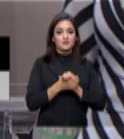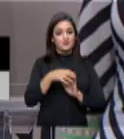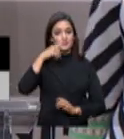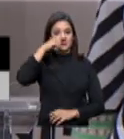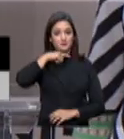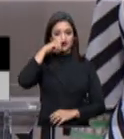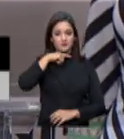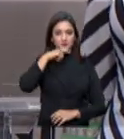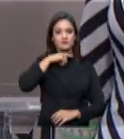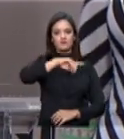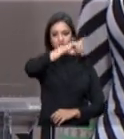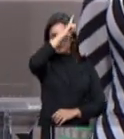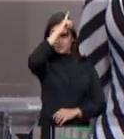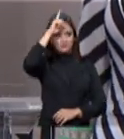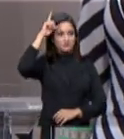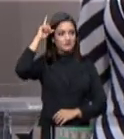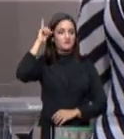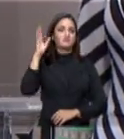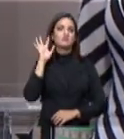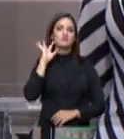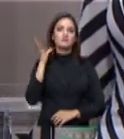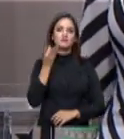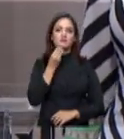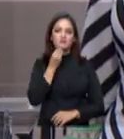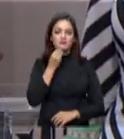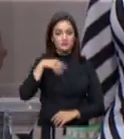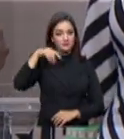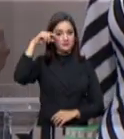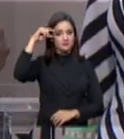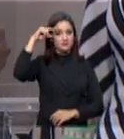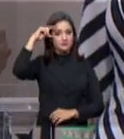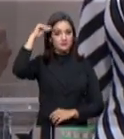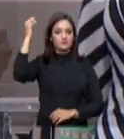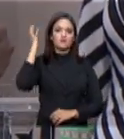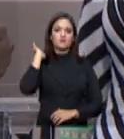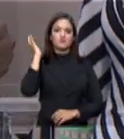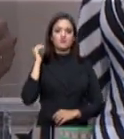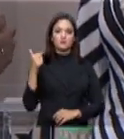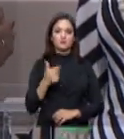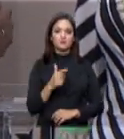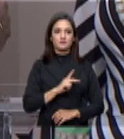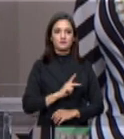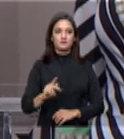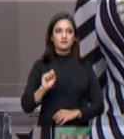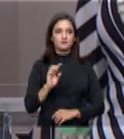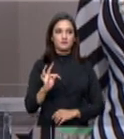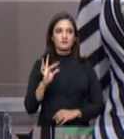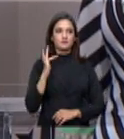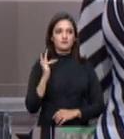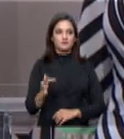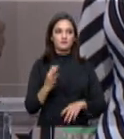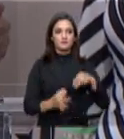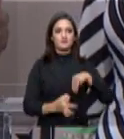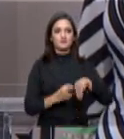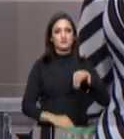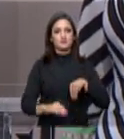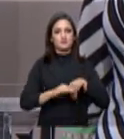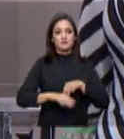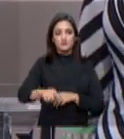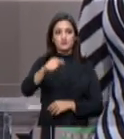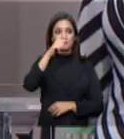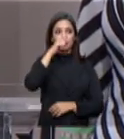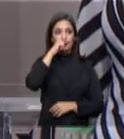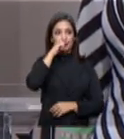Lewandowski, ministro Dias Toffoli, ministra Rosa Weber, vice-presidente do STF, ministro Edson Fachin,